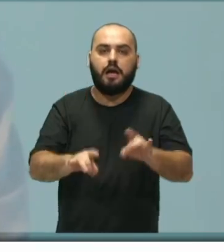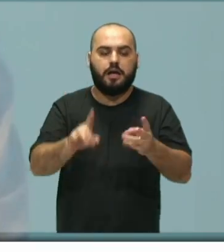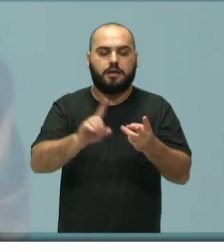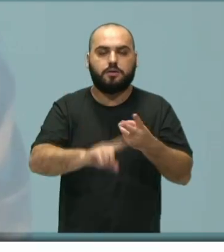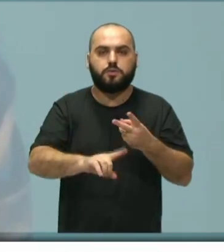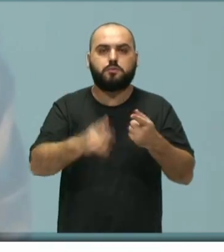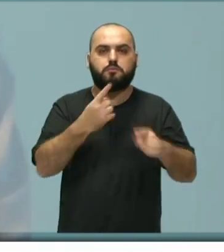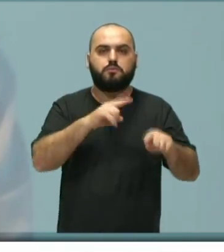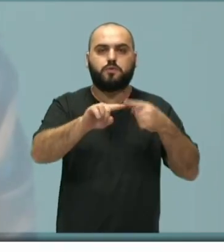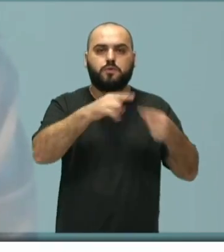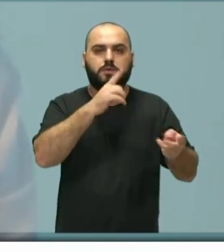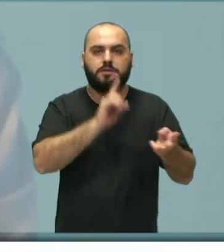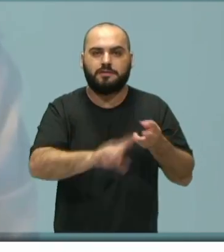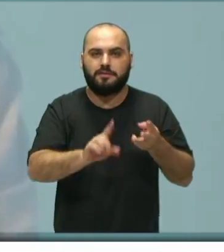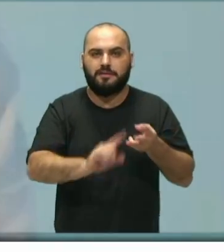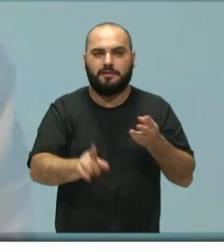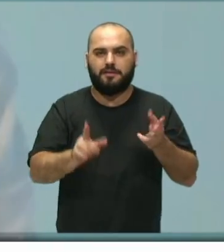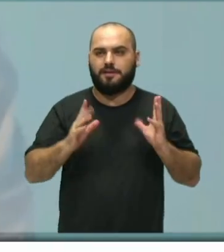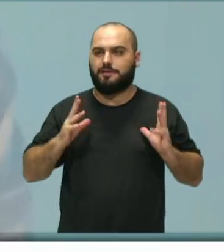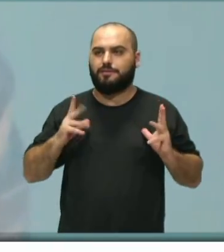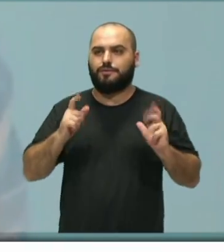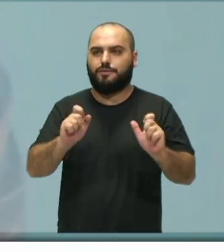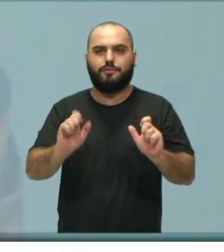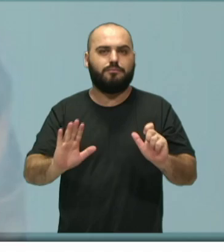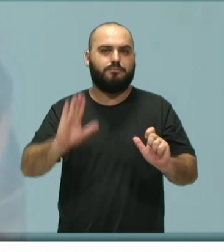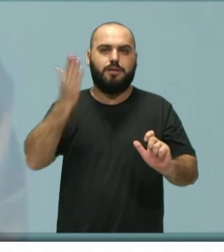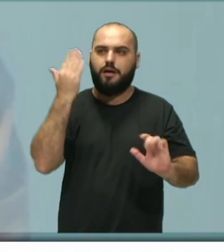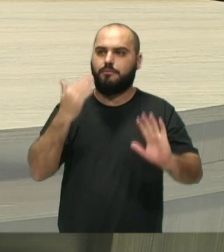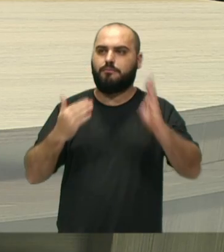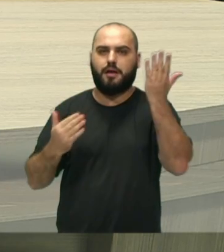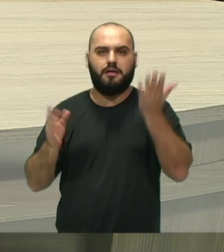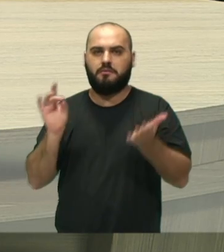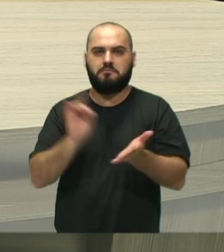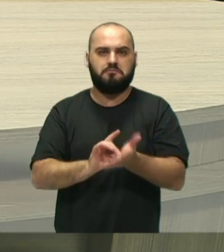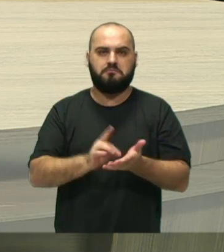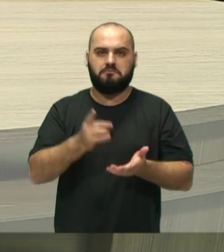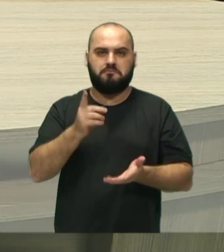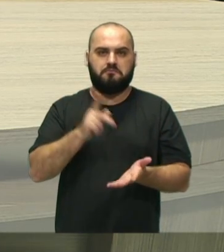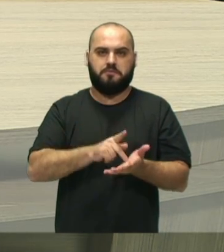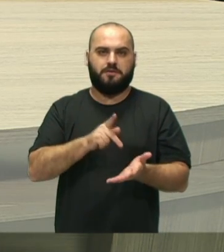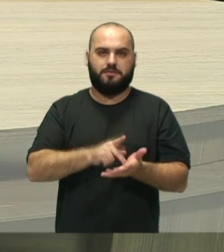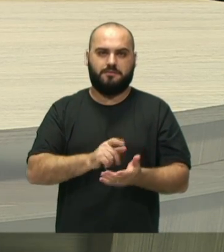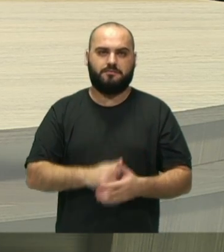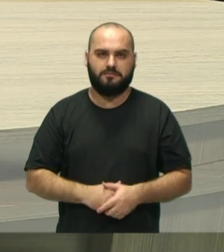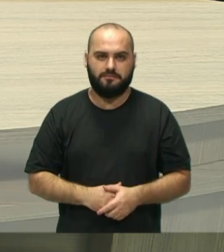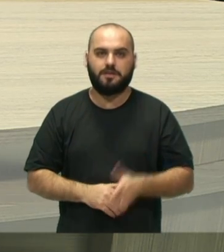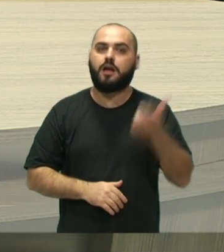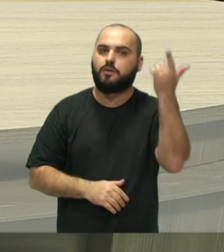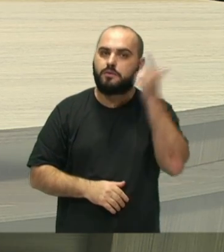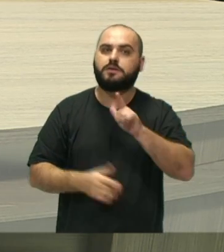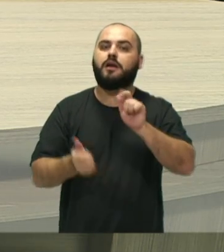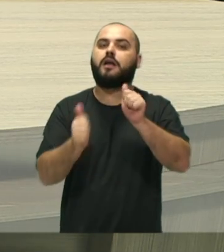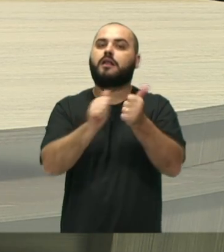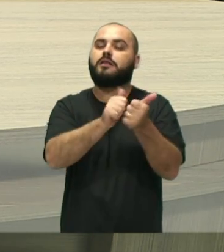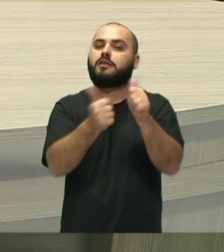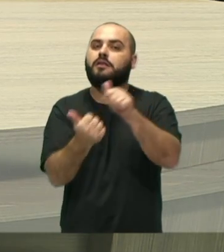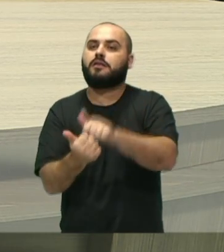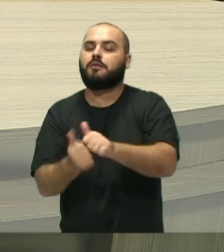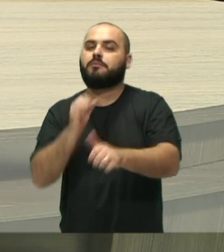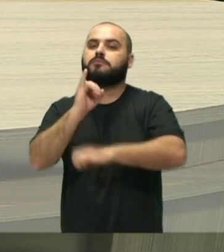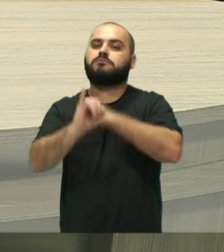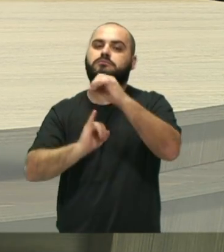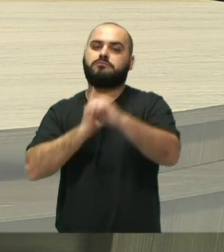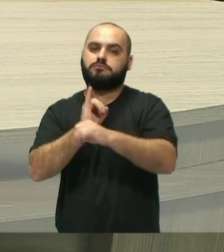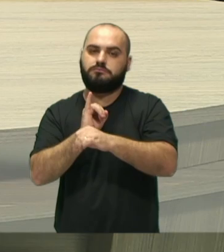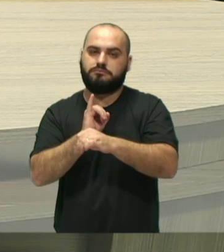na música, e as coisas continuam acontecendo, né, mesmo adaptadas ao meio virtual.